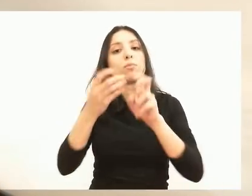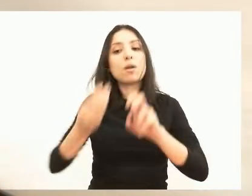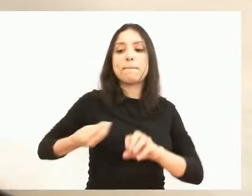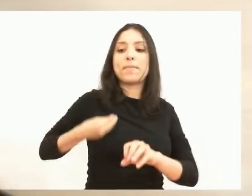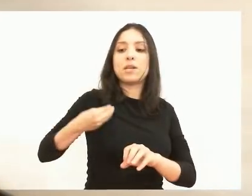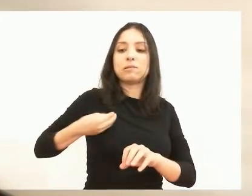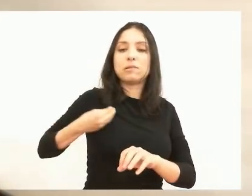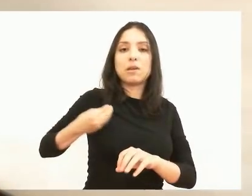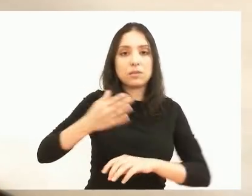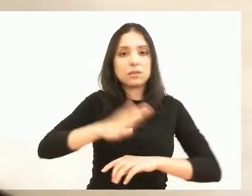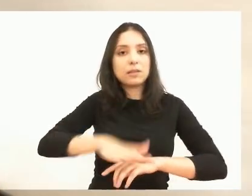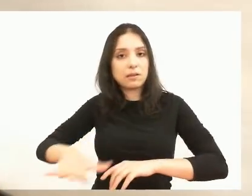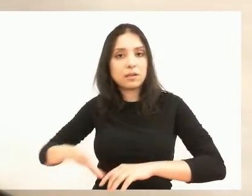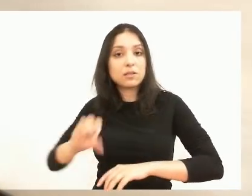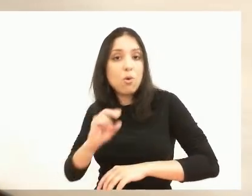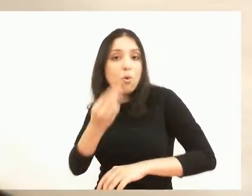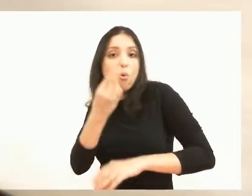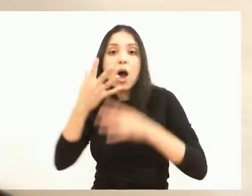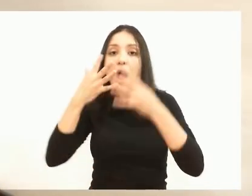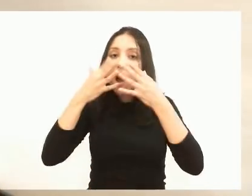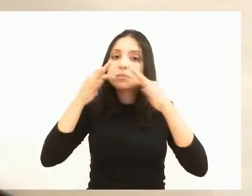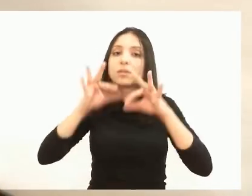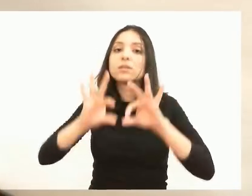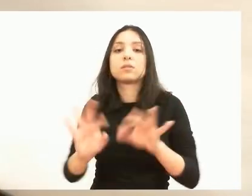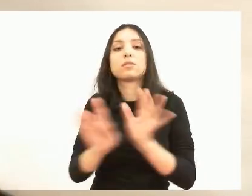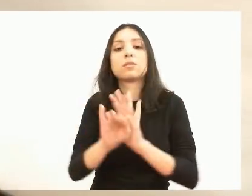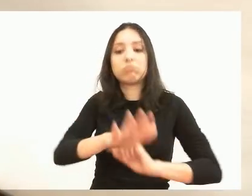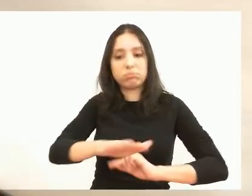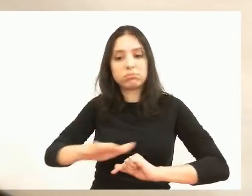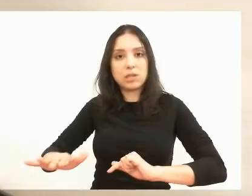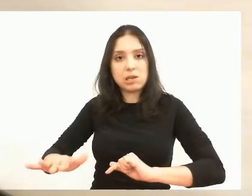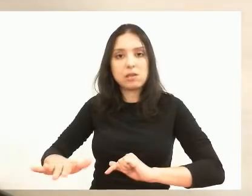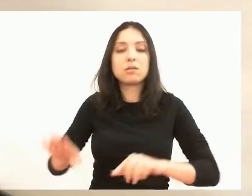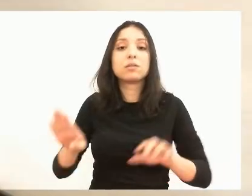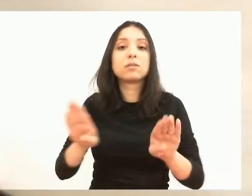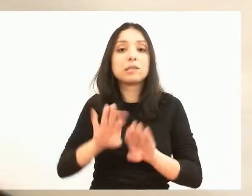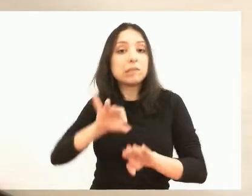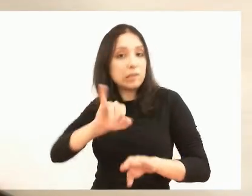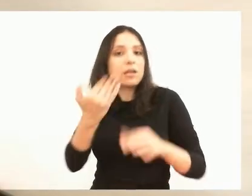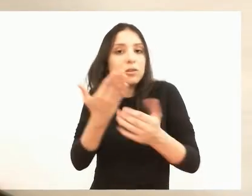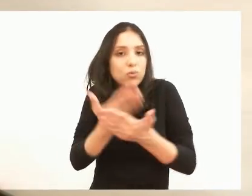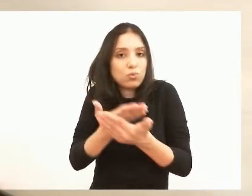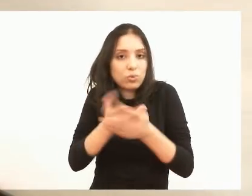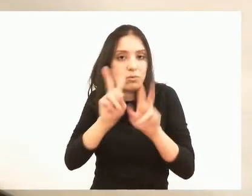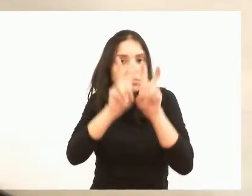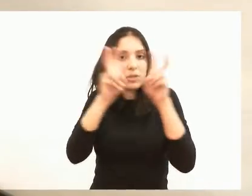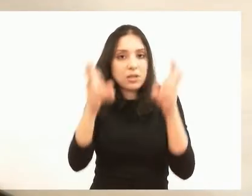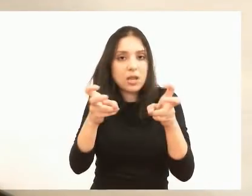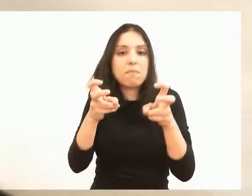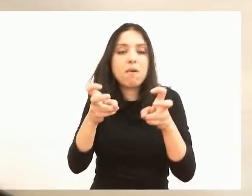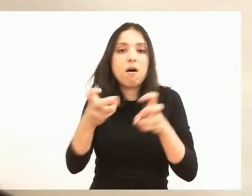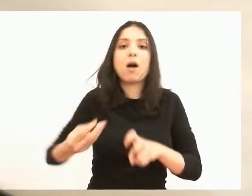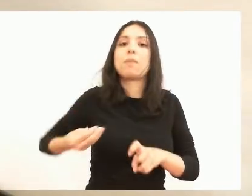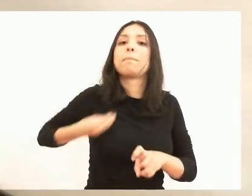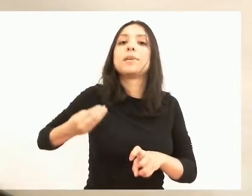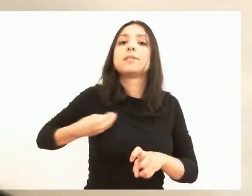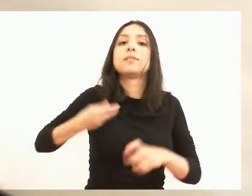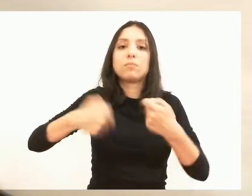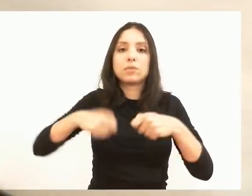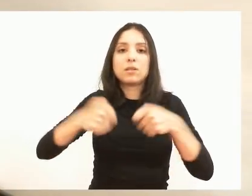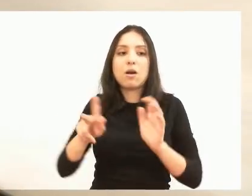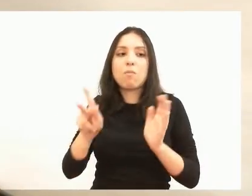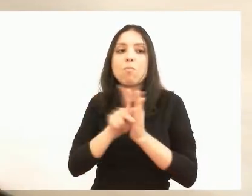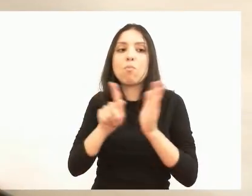criança ou da atenção da criança essa presença deve partir da sua própria presença